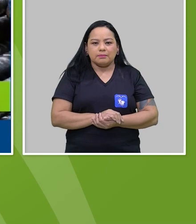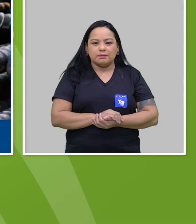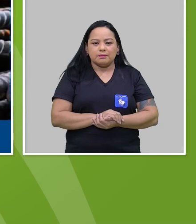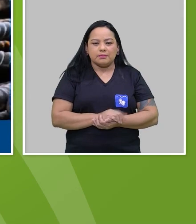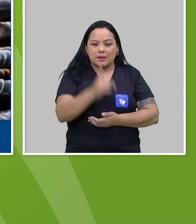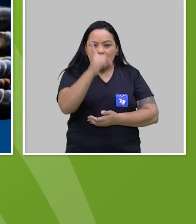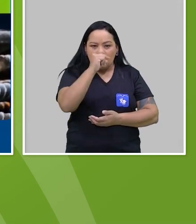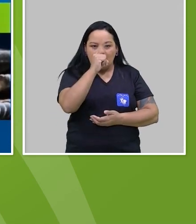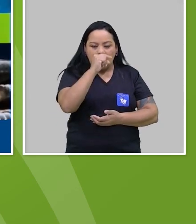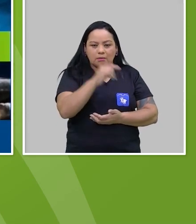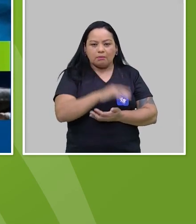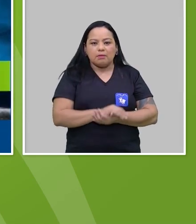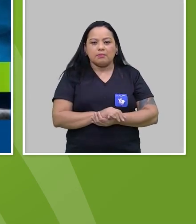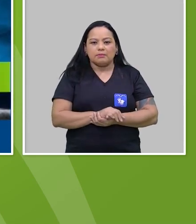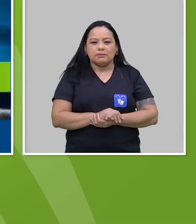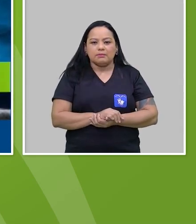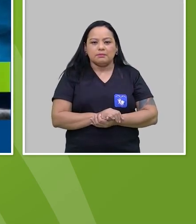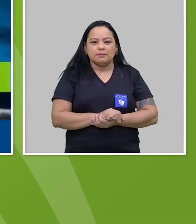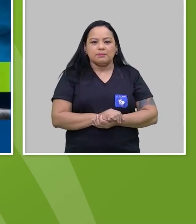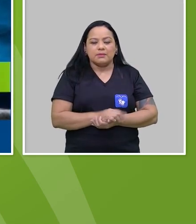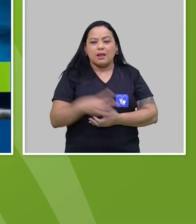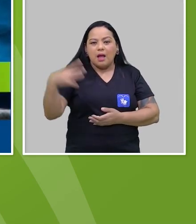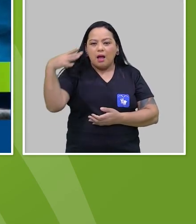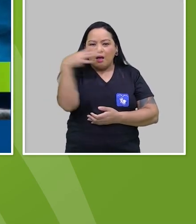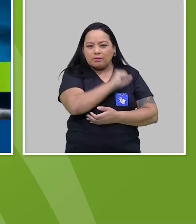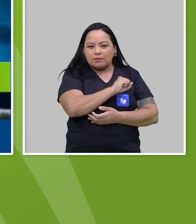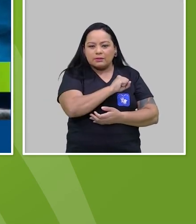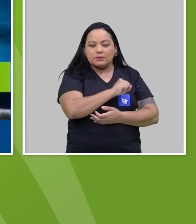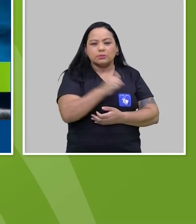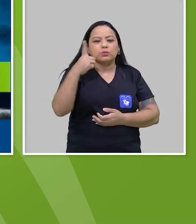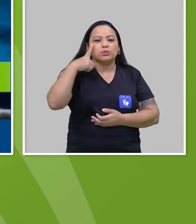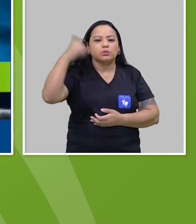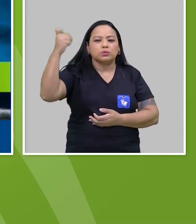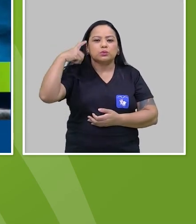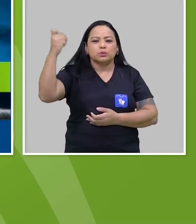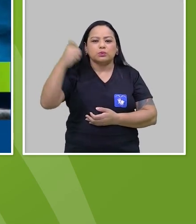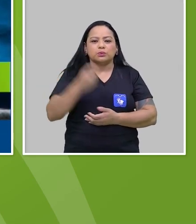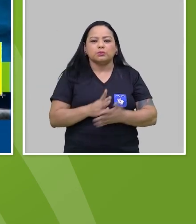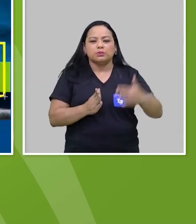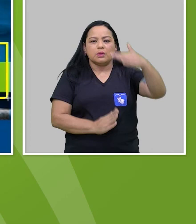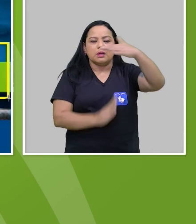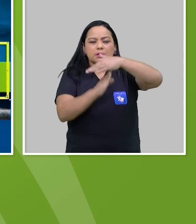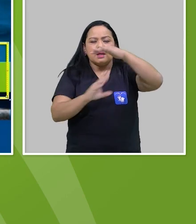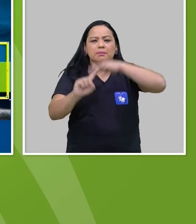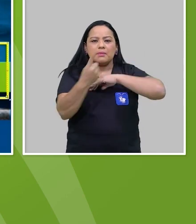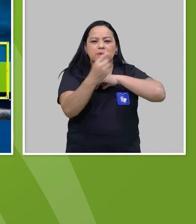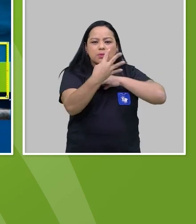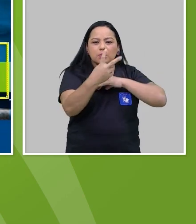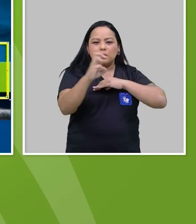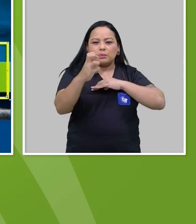na água, a velocidade do som chega a ser de